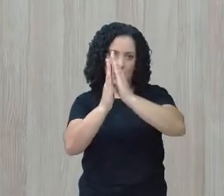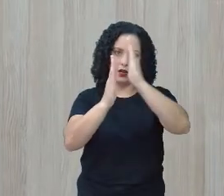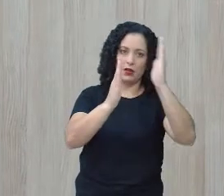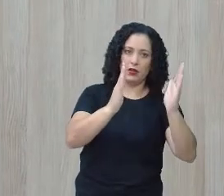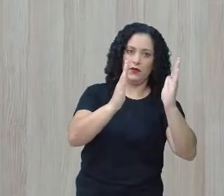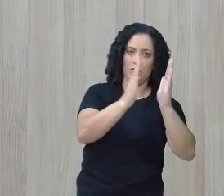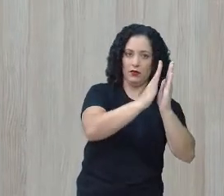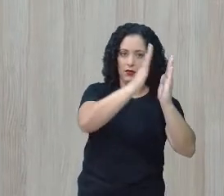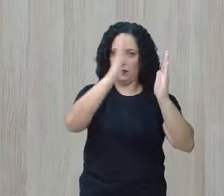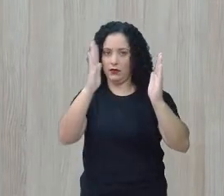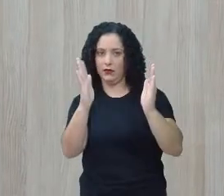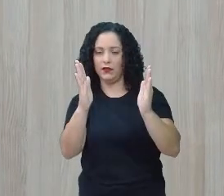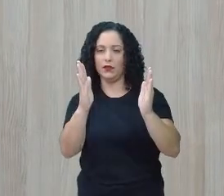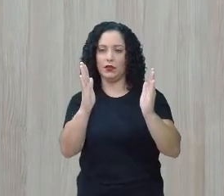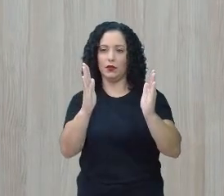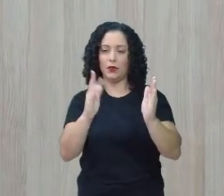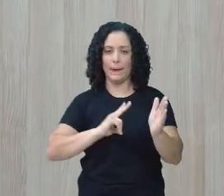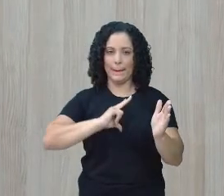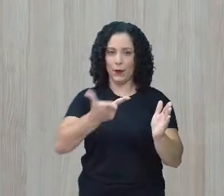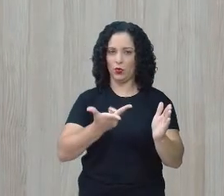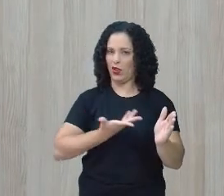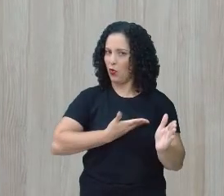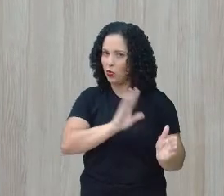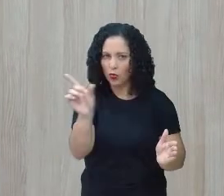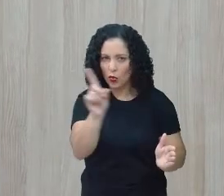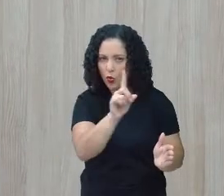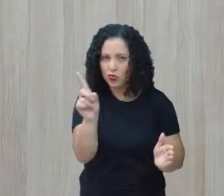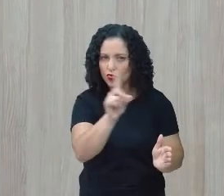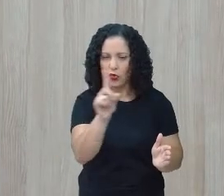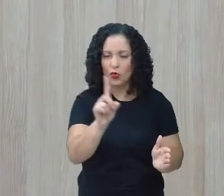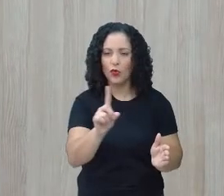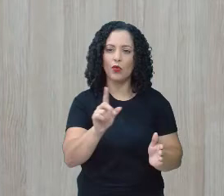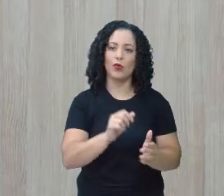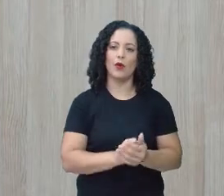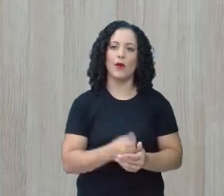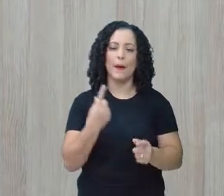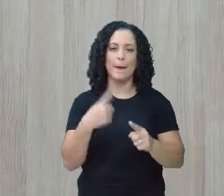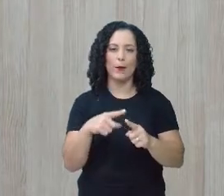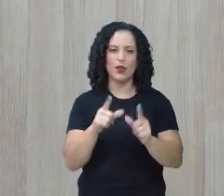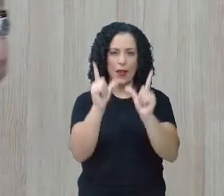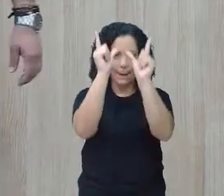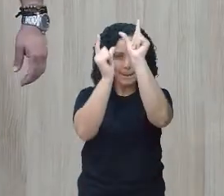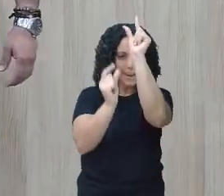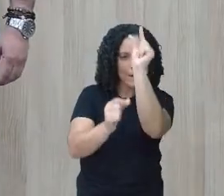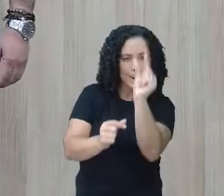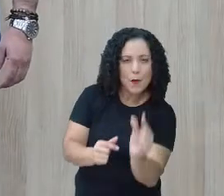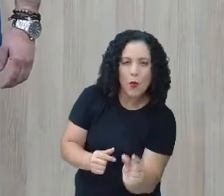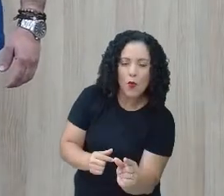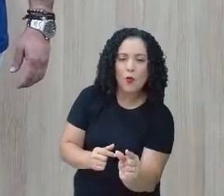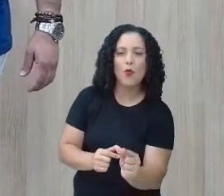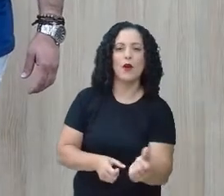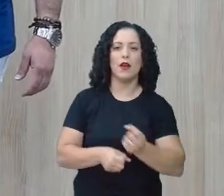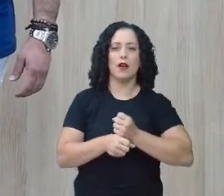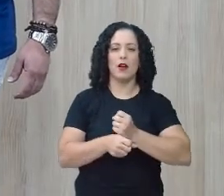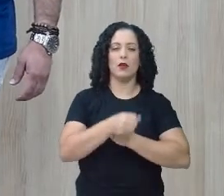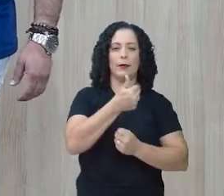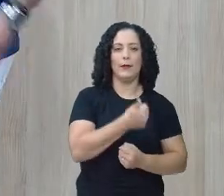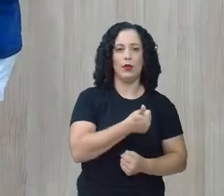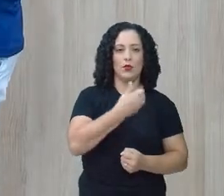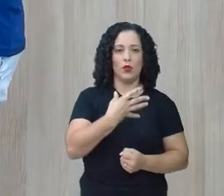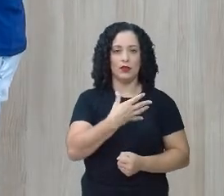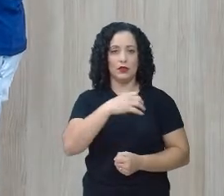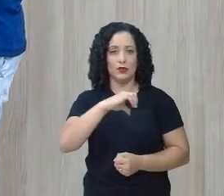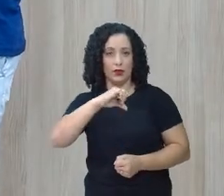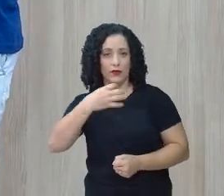Portugal e Espanha. Só que Portugal não gostou muito, né, da quantidade de coisa que ele ficou e em 1494